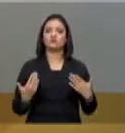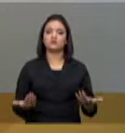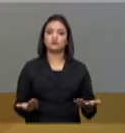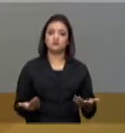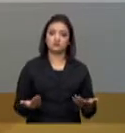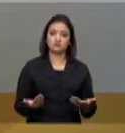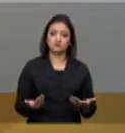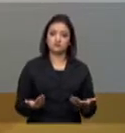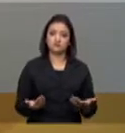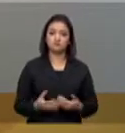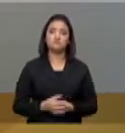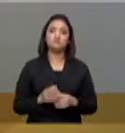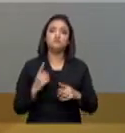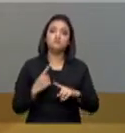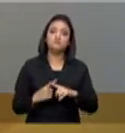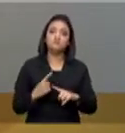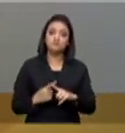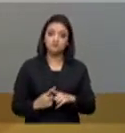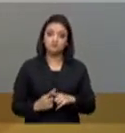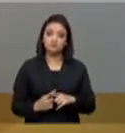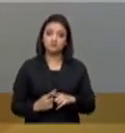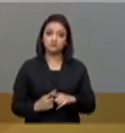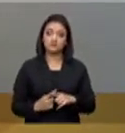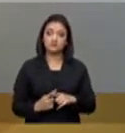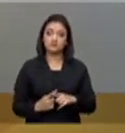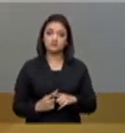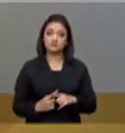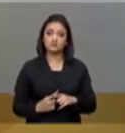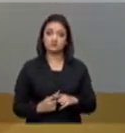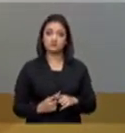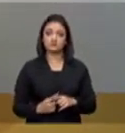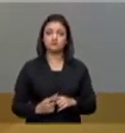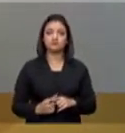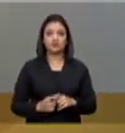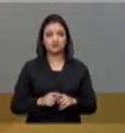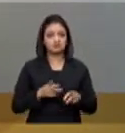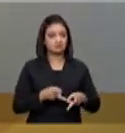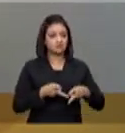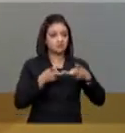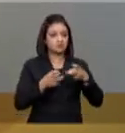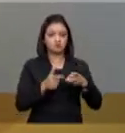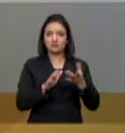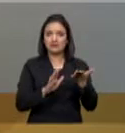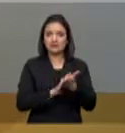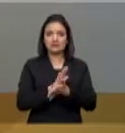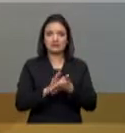como disse, por não considerar configurada omissão legislativa